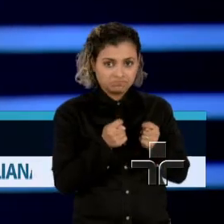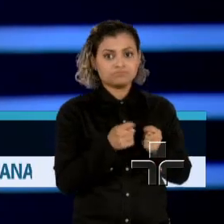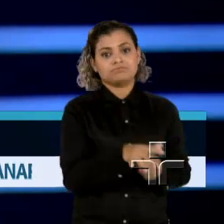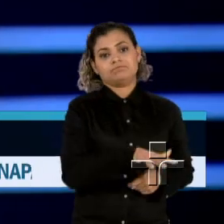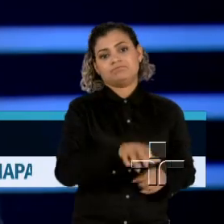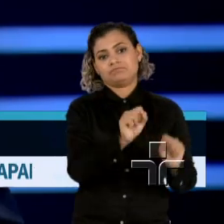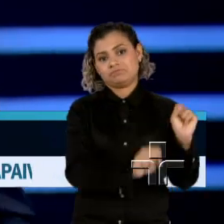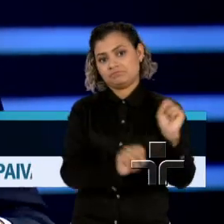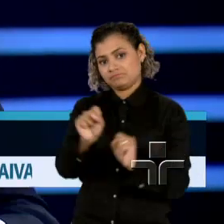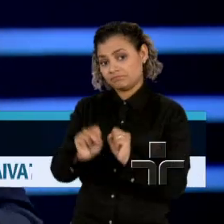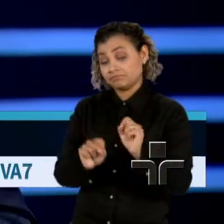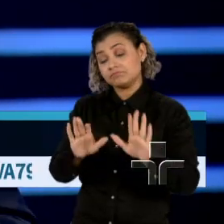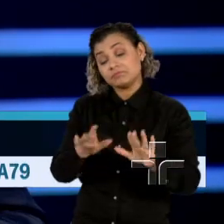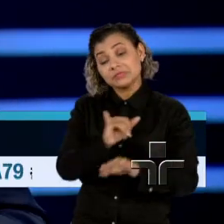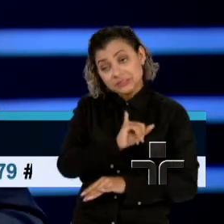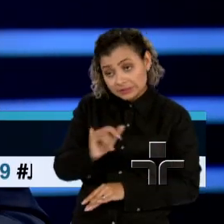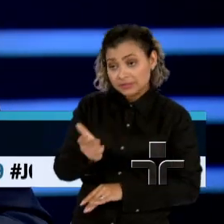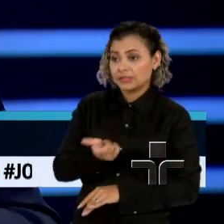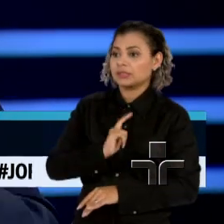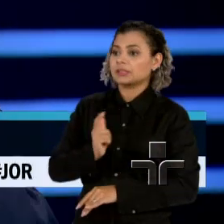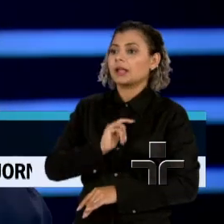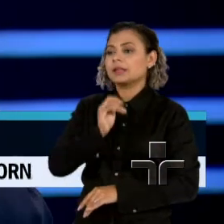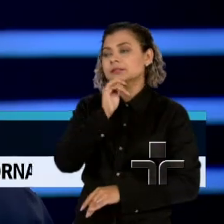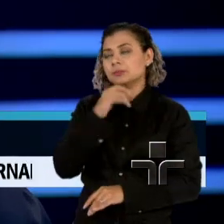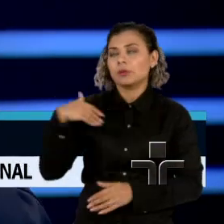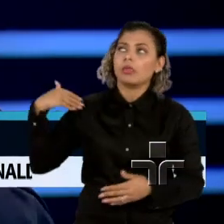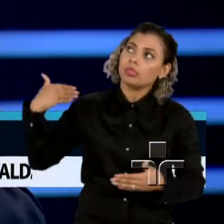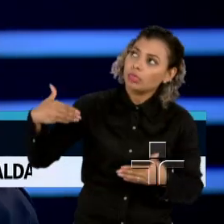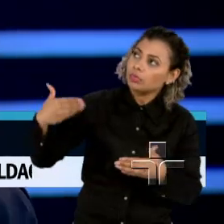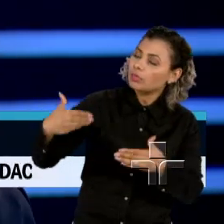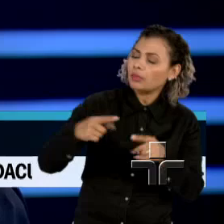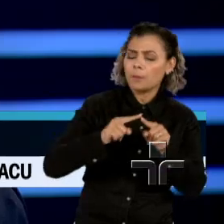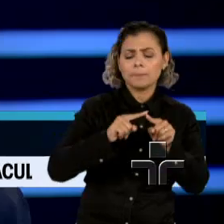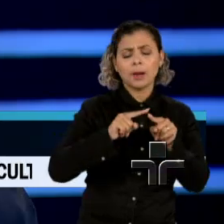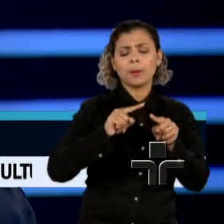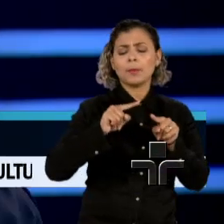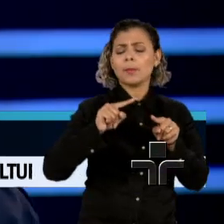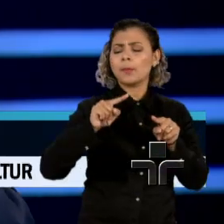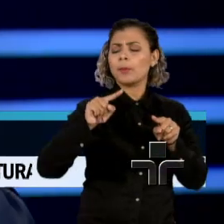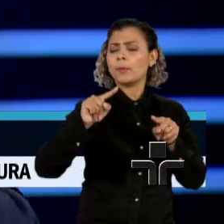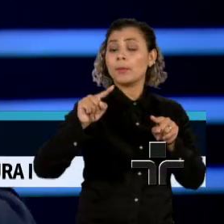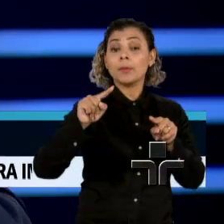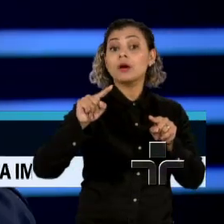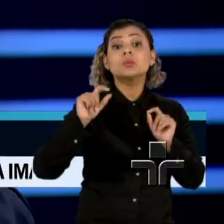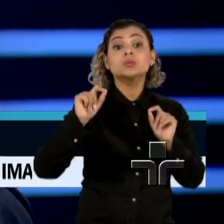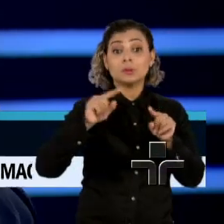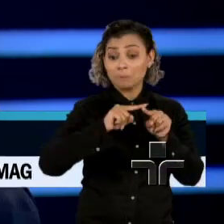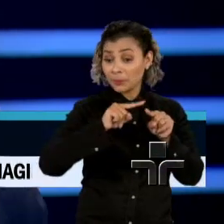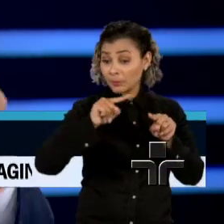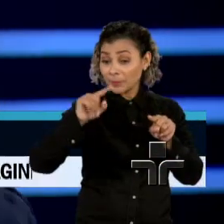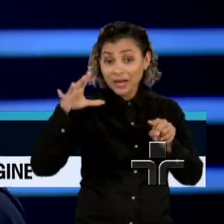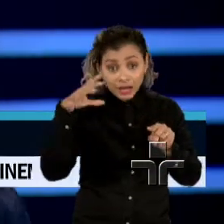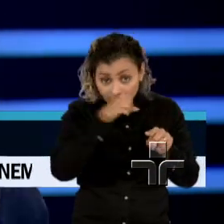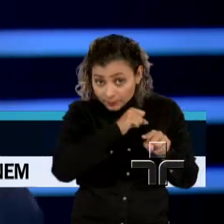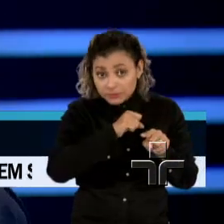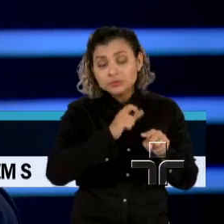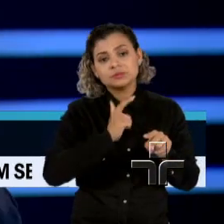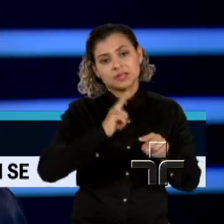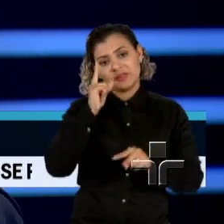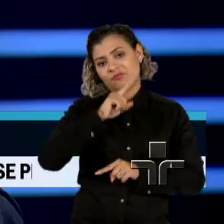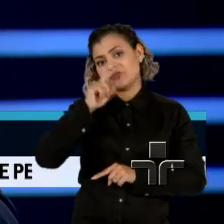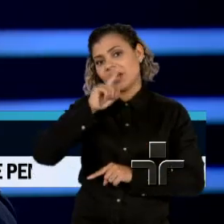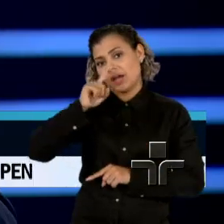as empresas. Então, quando você vem num longo período de crescimento, ocorre que você, por crescer muito rápido, você tem muitas falhas,